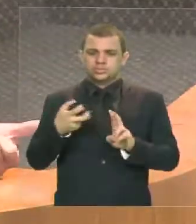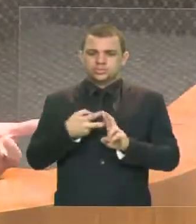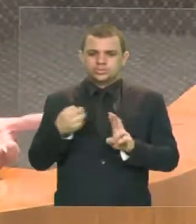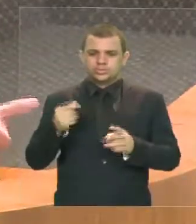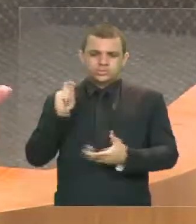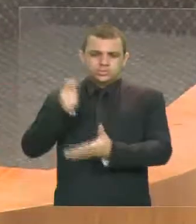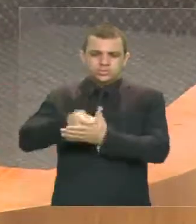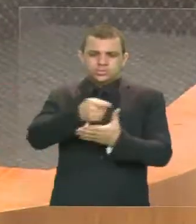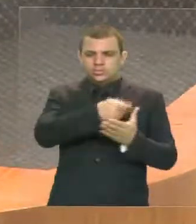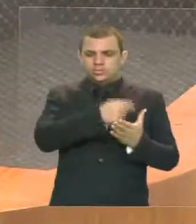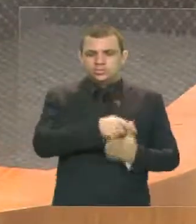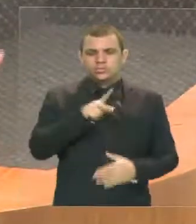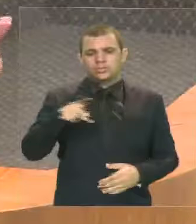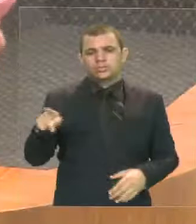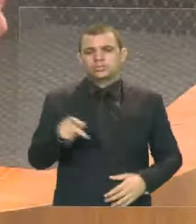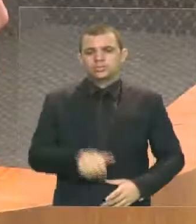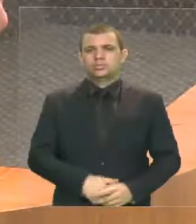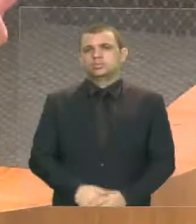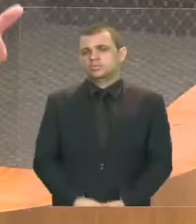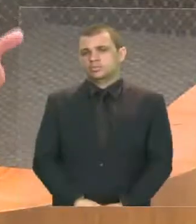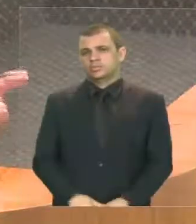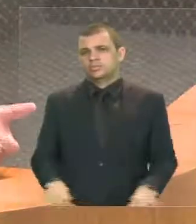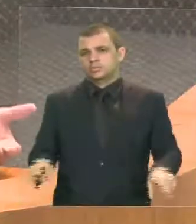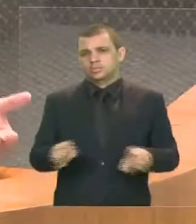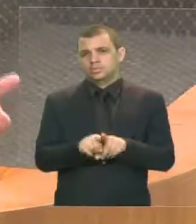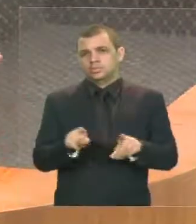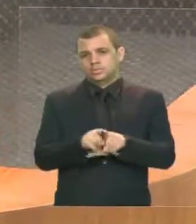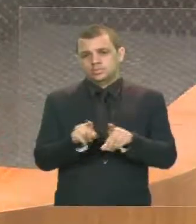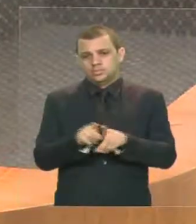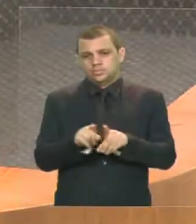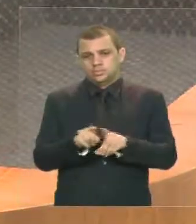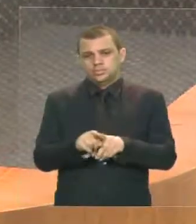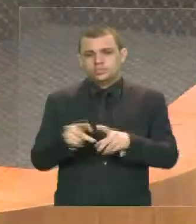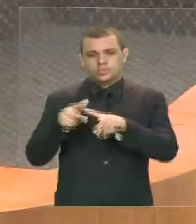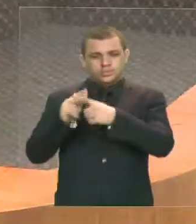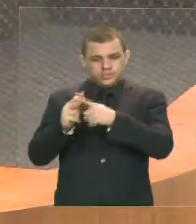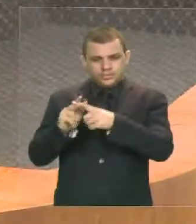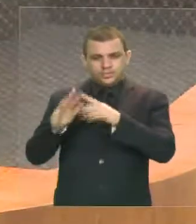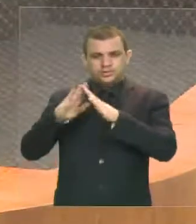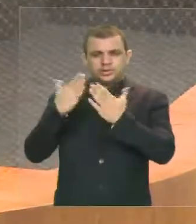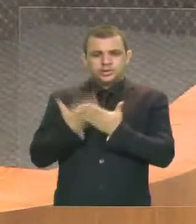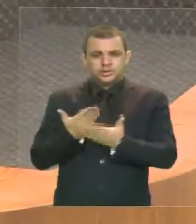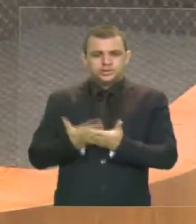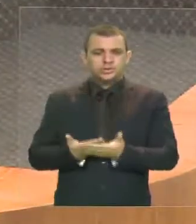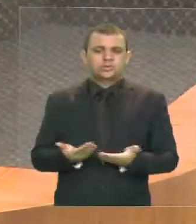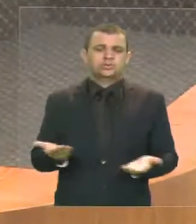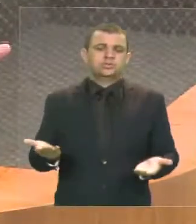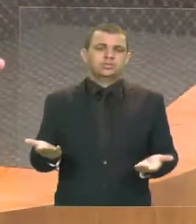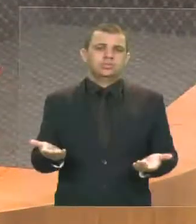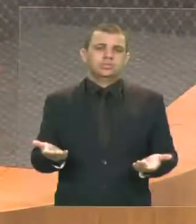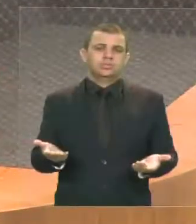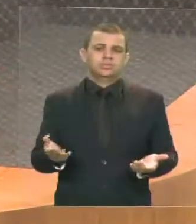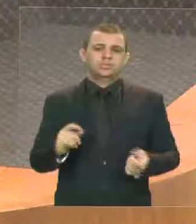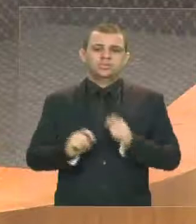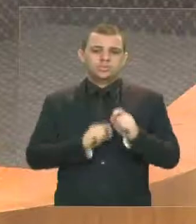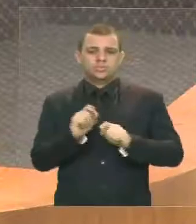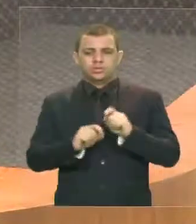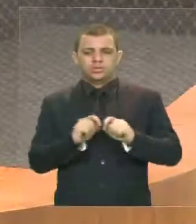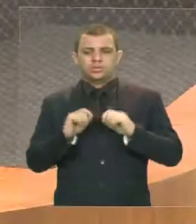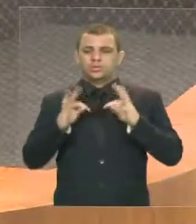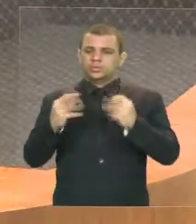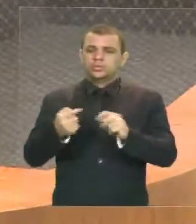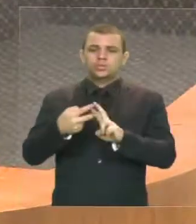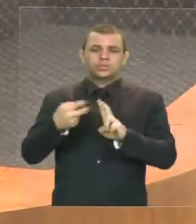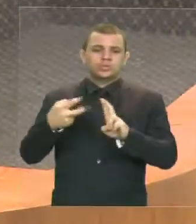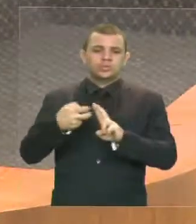pagamento de servidor, recurso que é a manutenção das escolas, ou seja, todo o recurso da